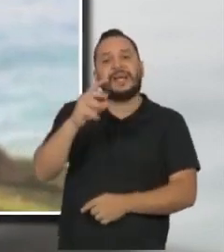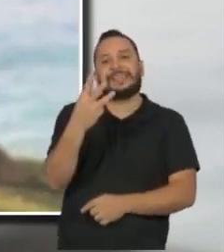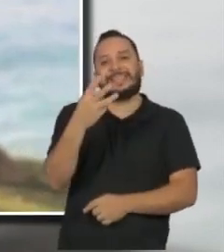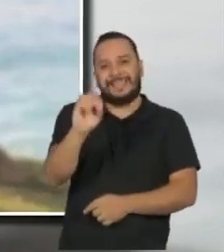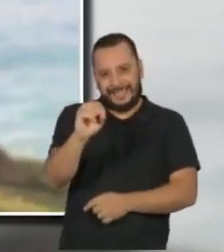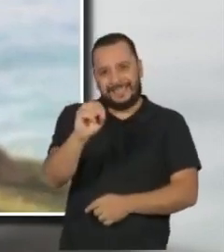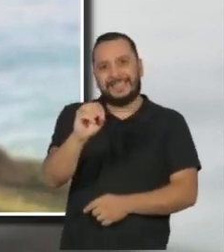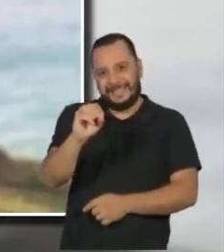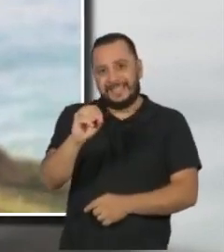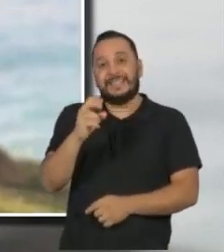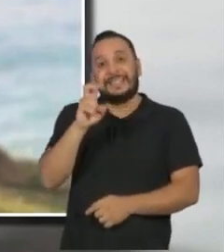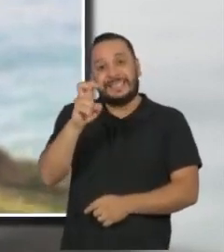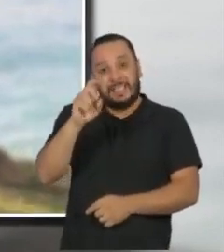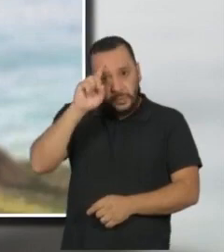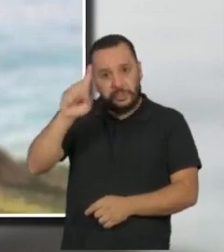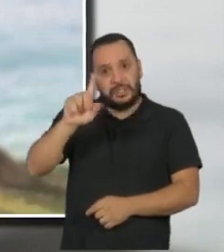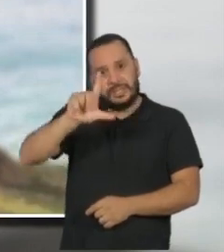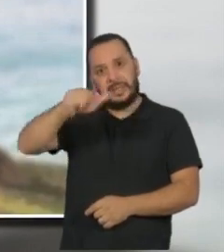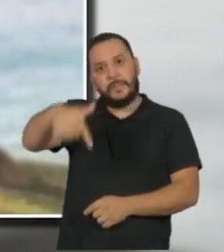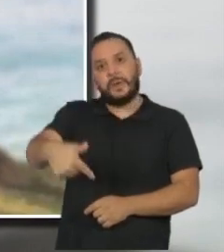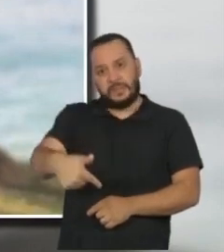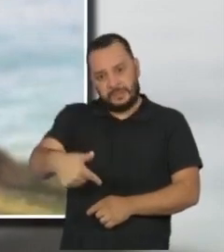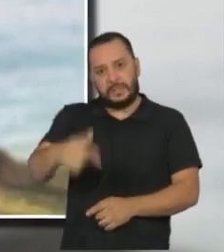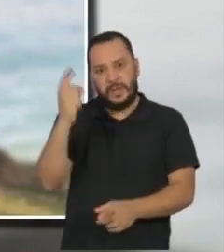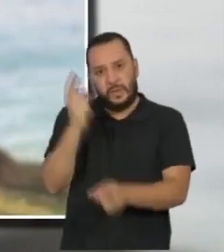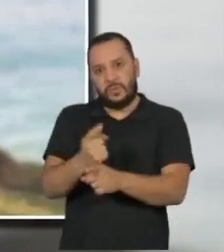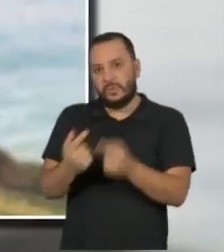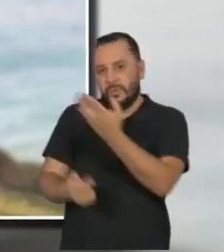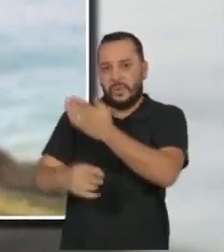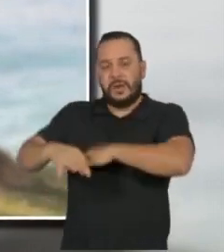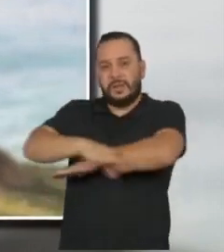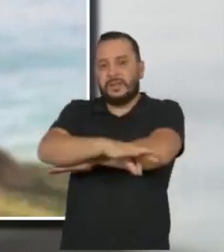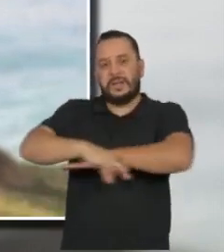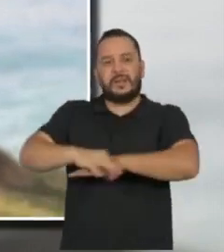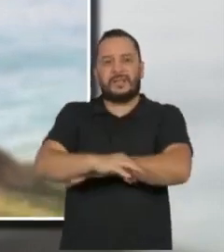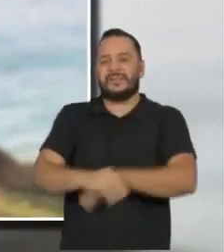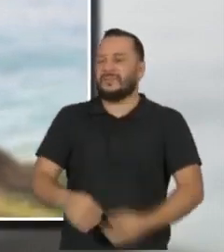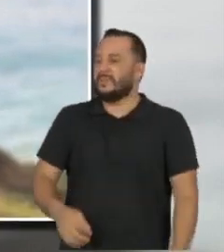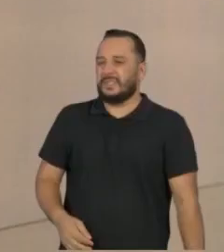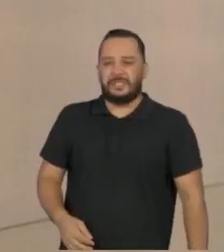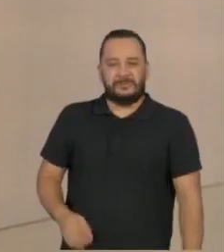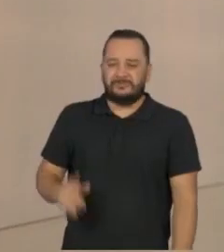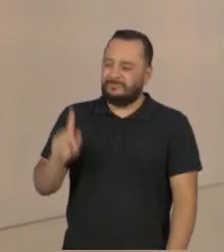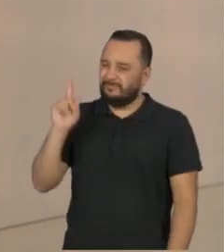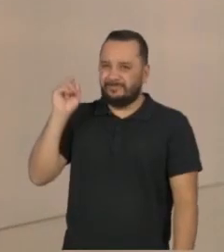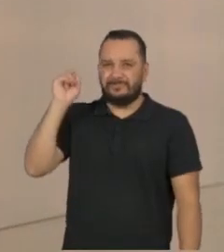do rompimento. Foi horrível.